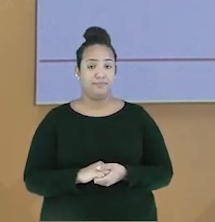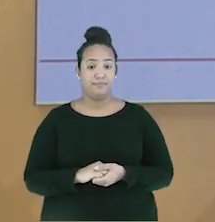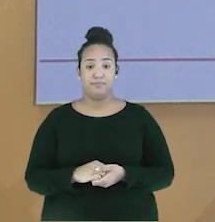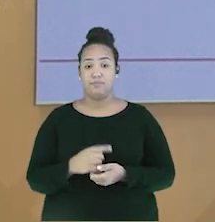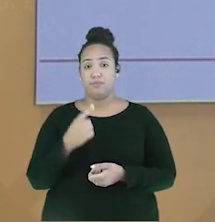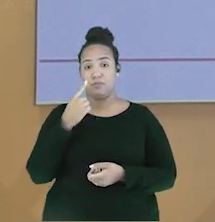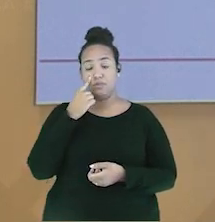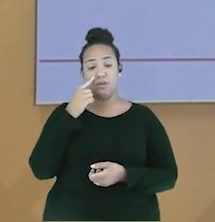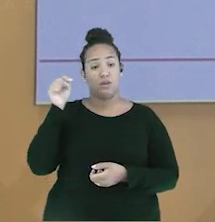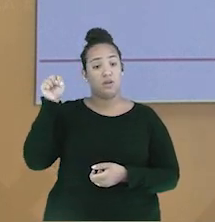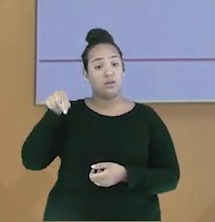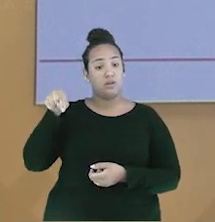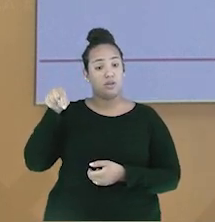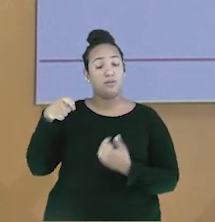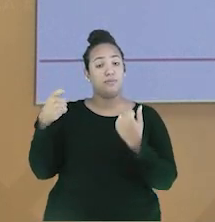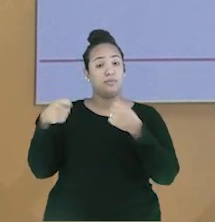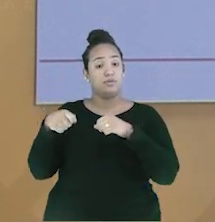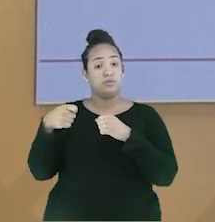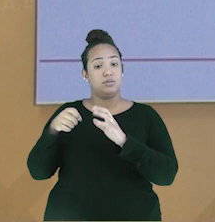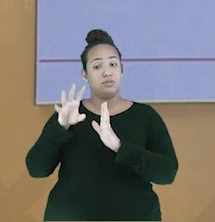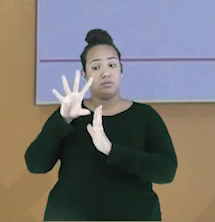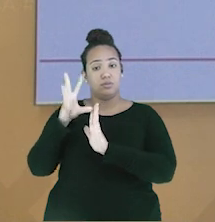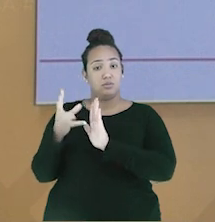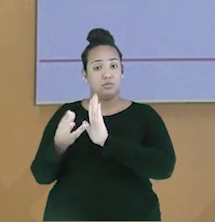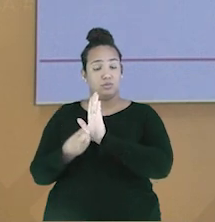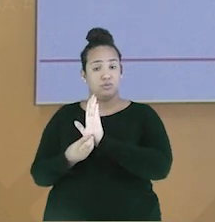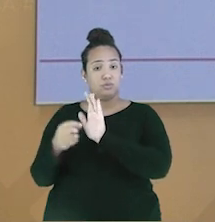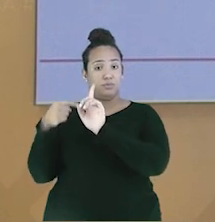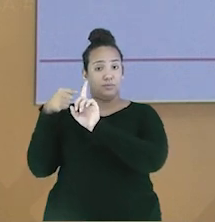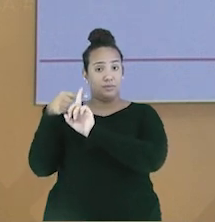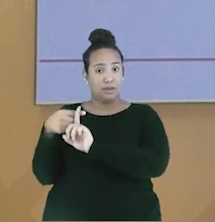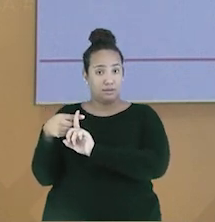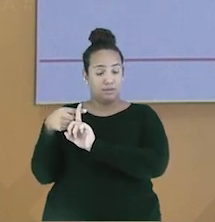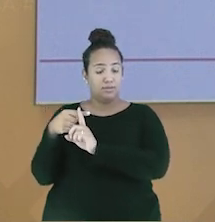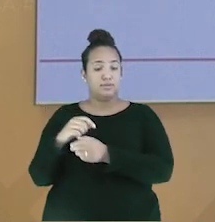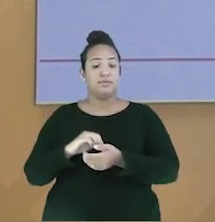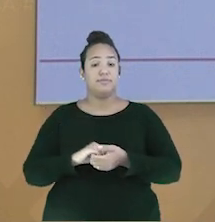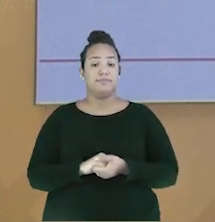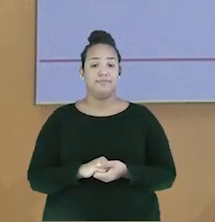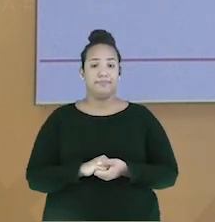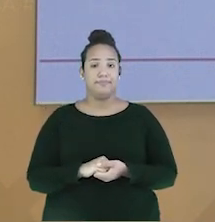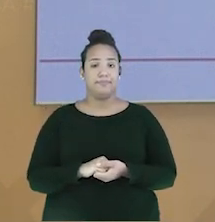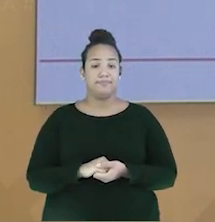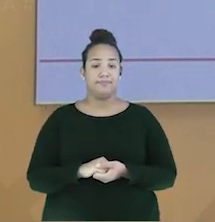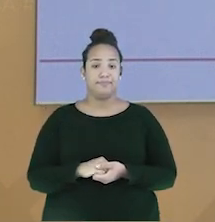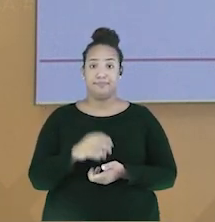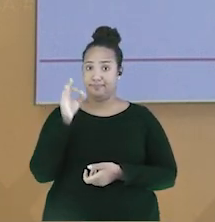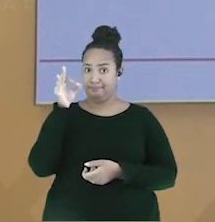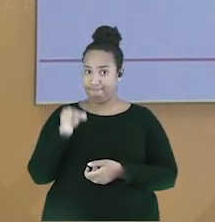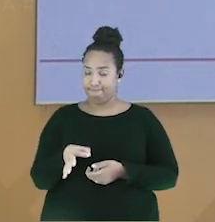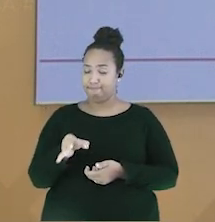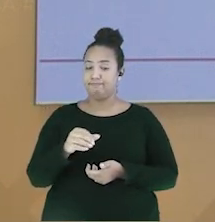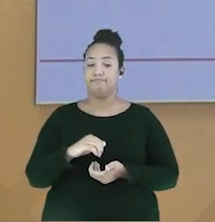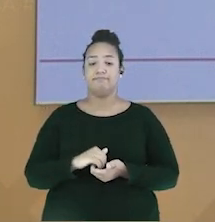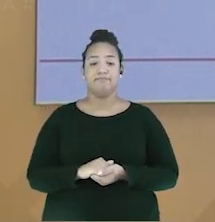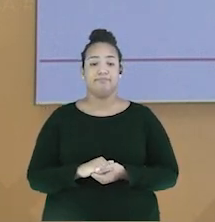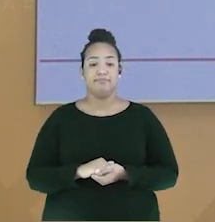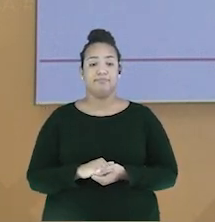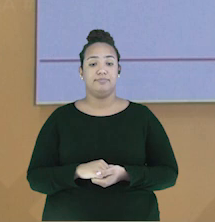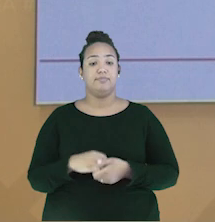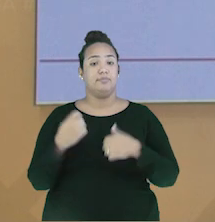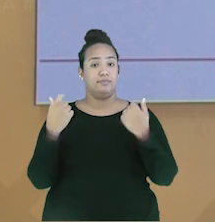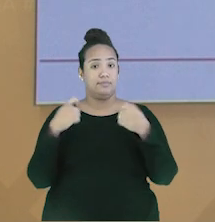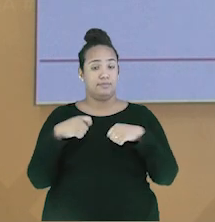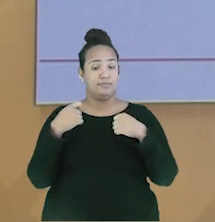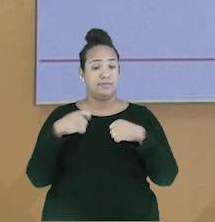nós precisamos posicionar o sinal da adição, a cruz, certo? Não se esqueçam